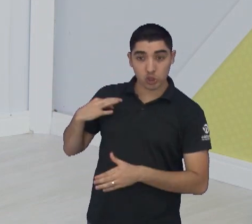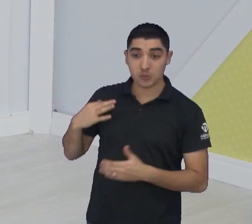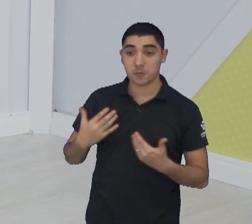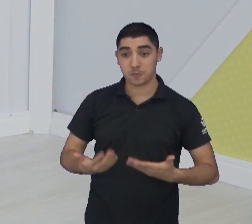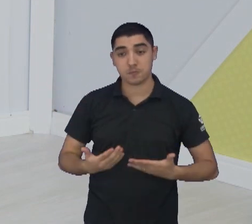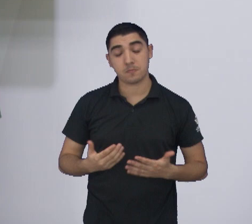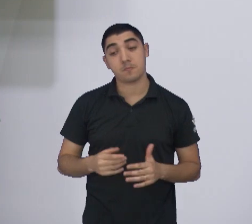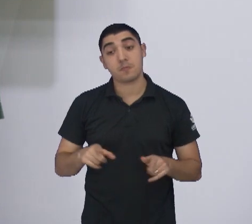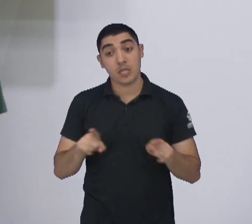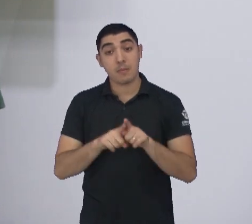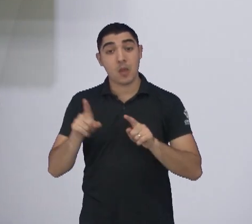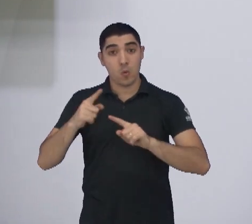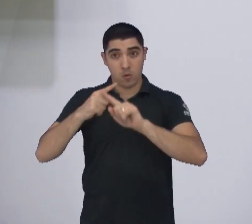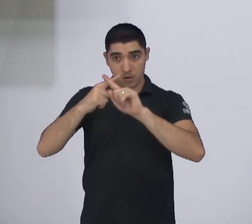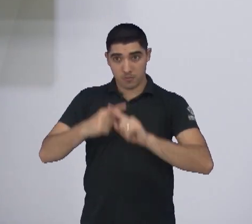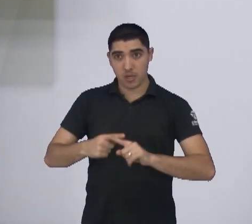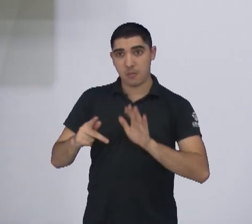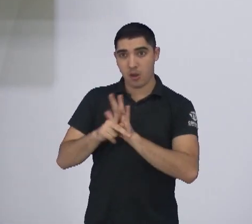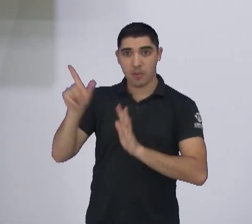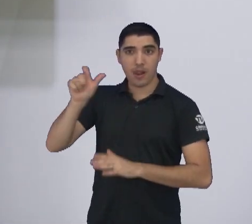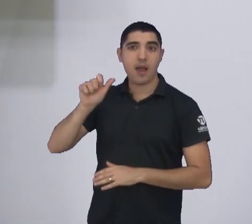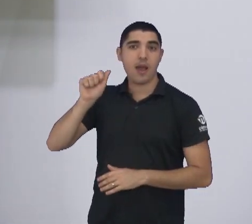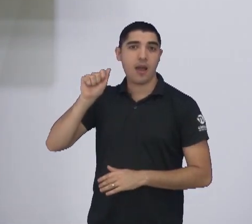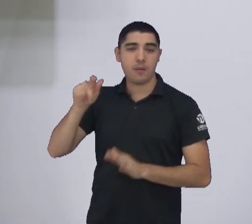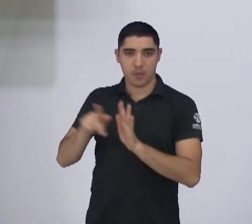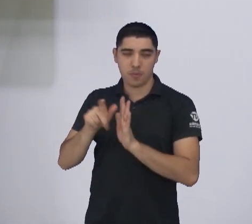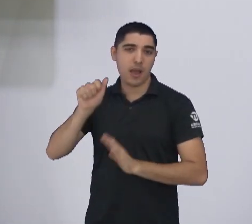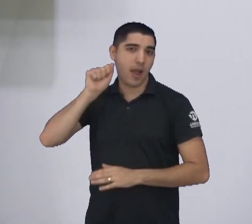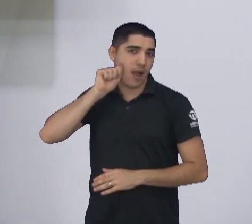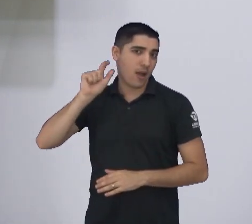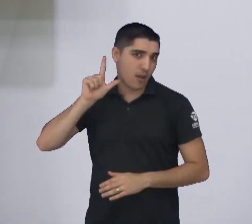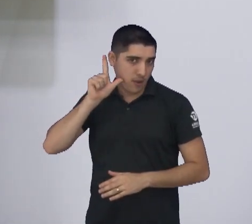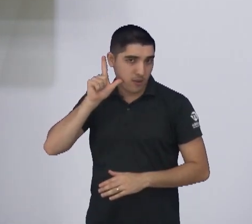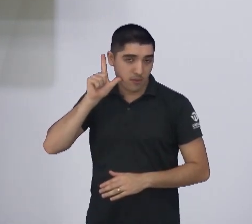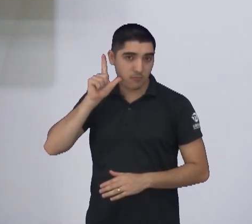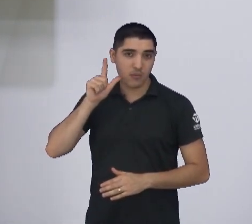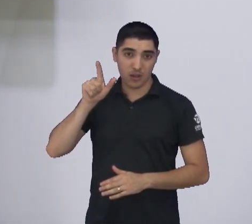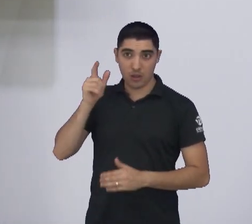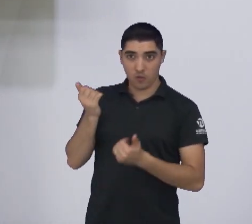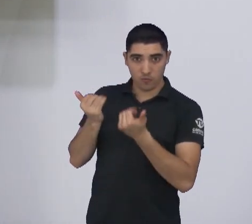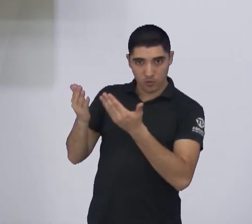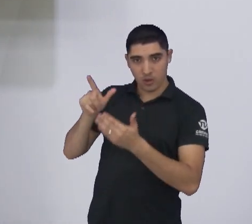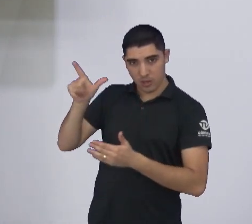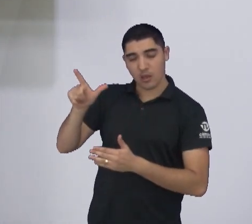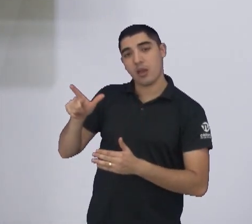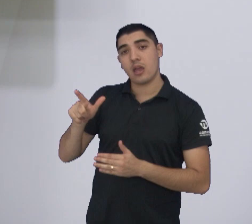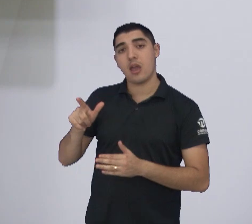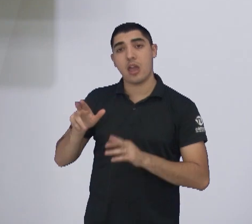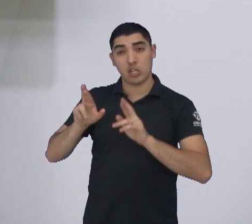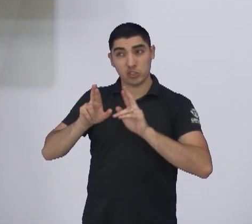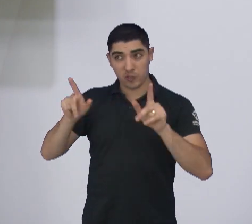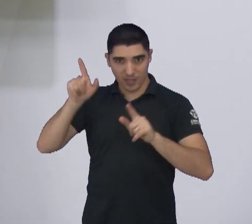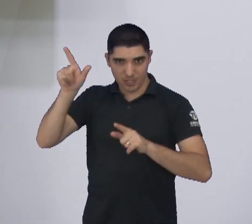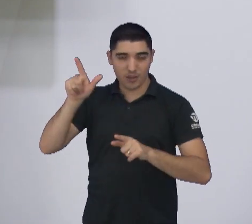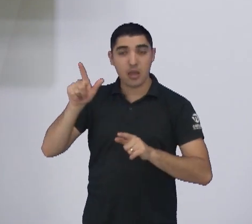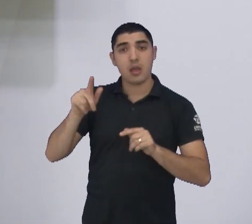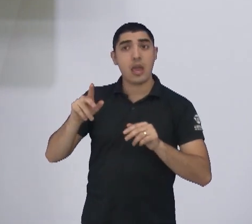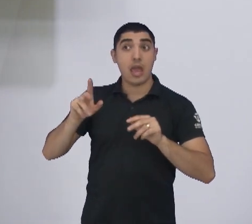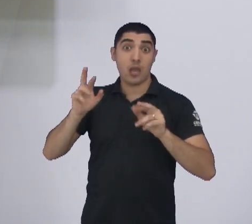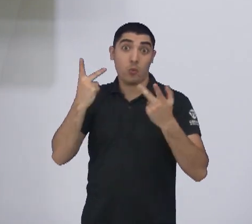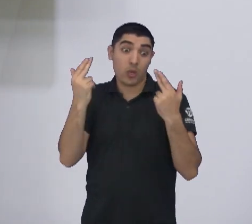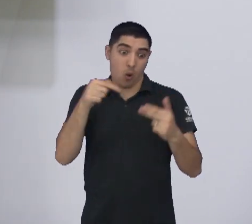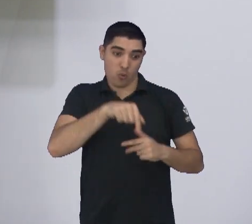apesar de o campeonato alagoano não ser tão forte como uma Série A2, mesmo sendo de primeira divisão, o alagoano, o estadual, não é tão forte quanto a segunda divisão do